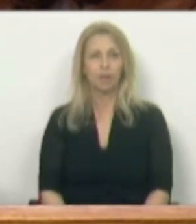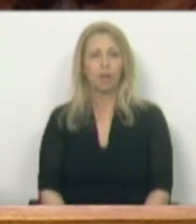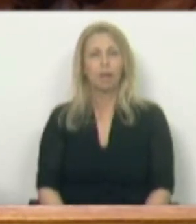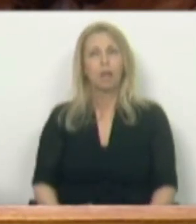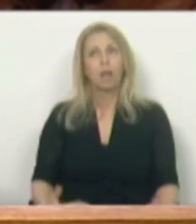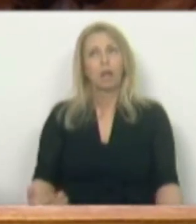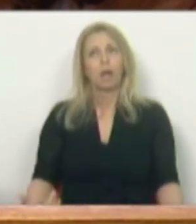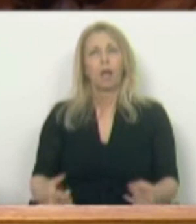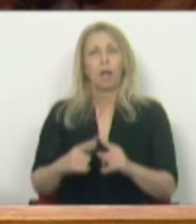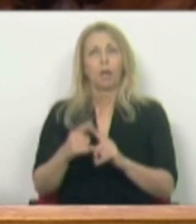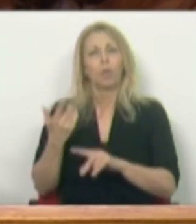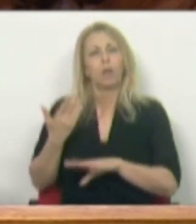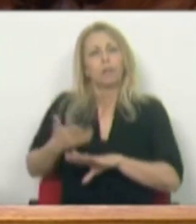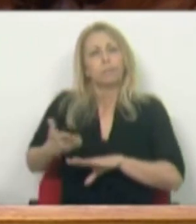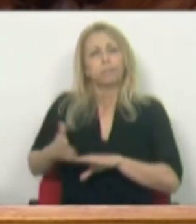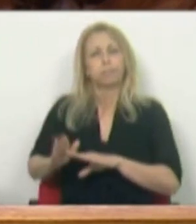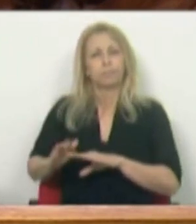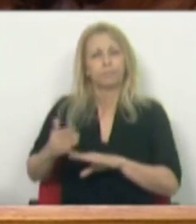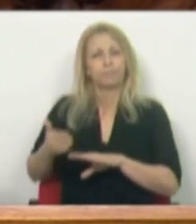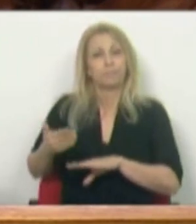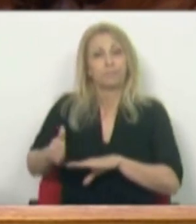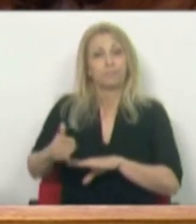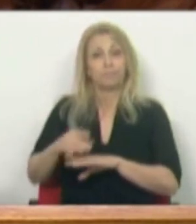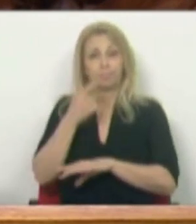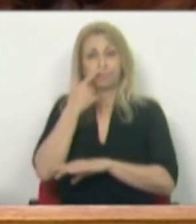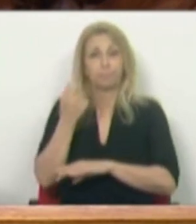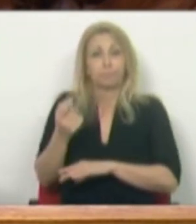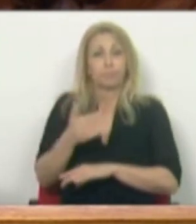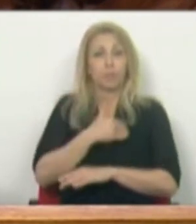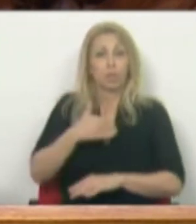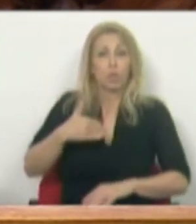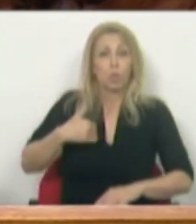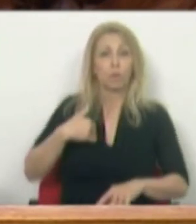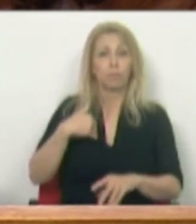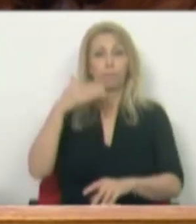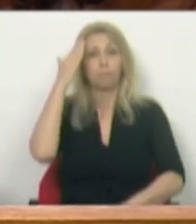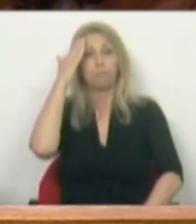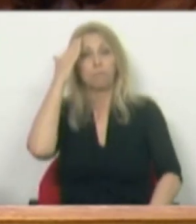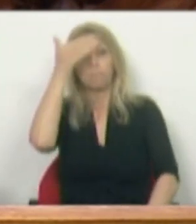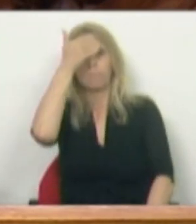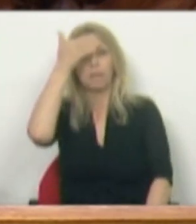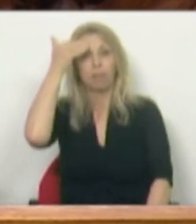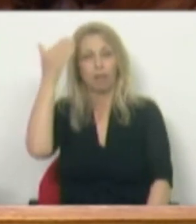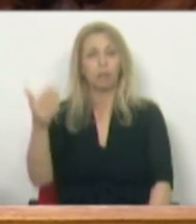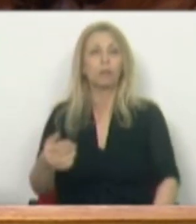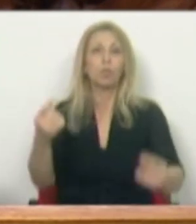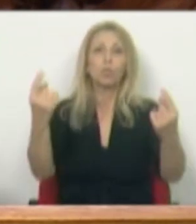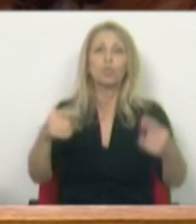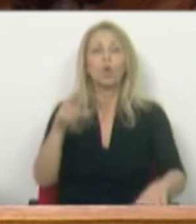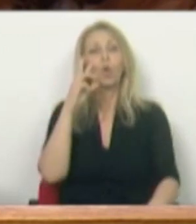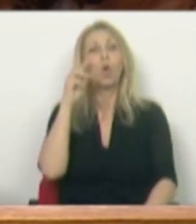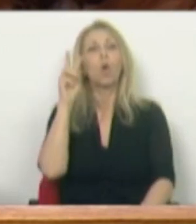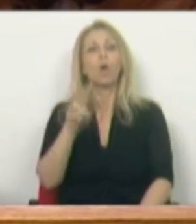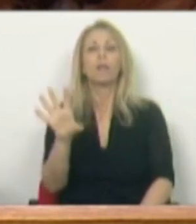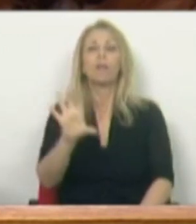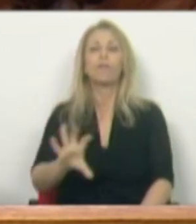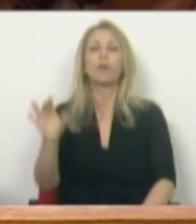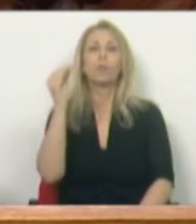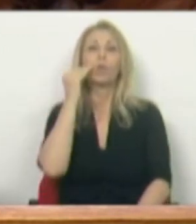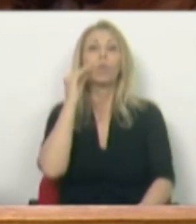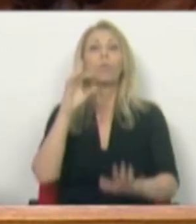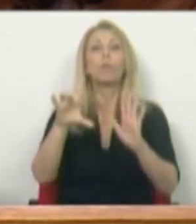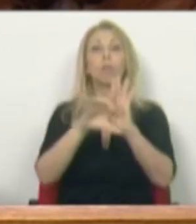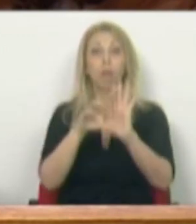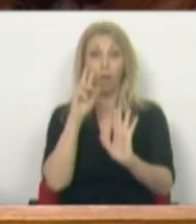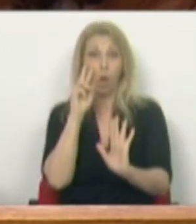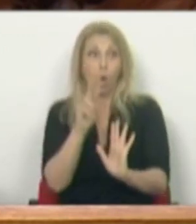estigmatizar a saúde mental ao só olharmos para, por exemplo, a forma como a lei olha para